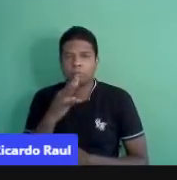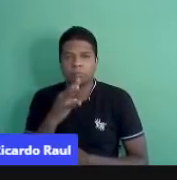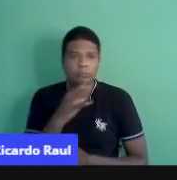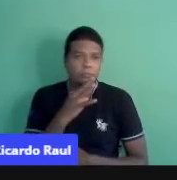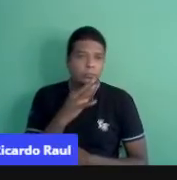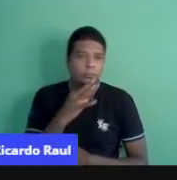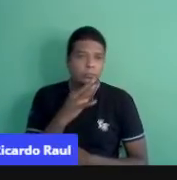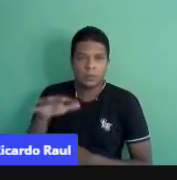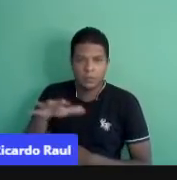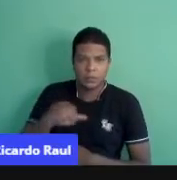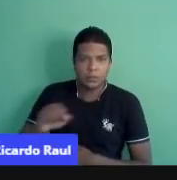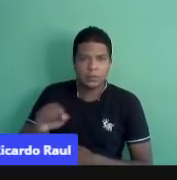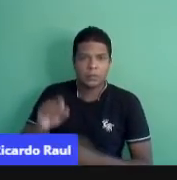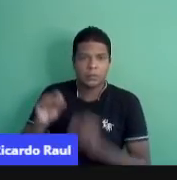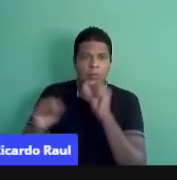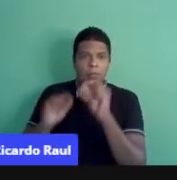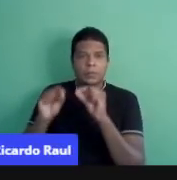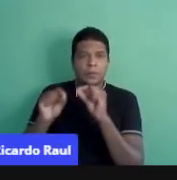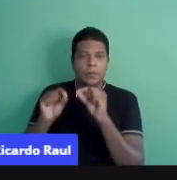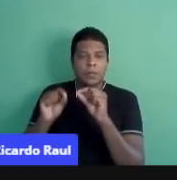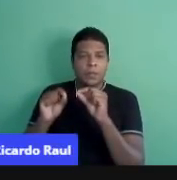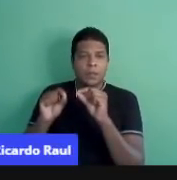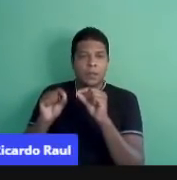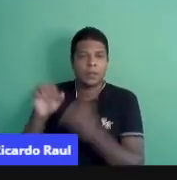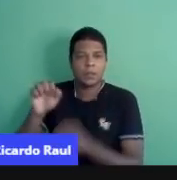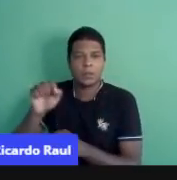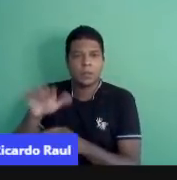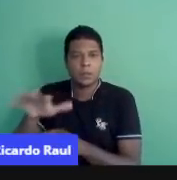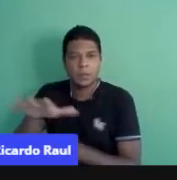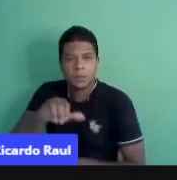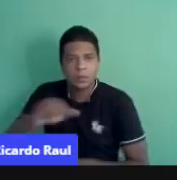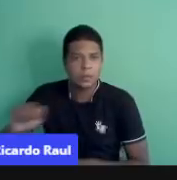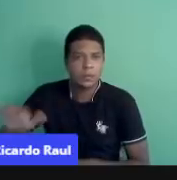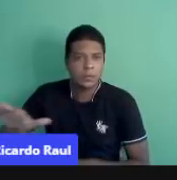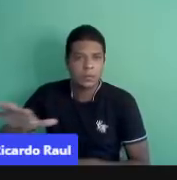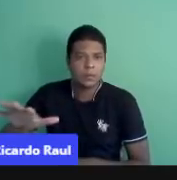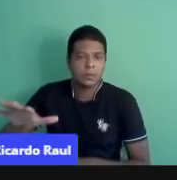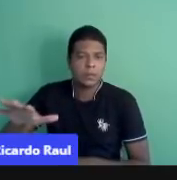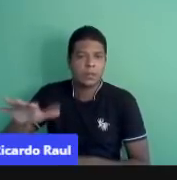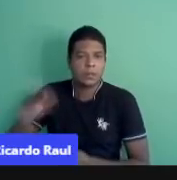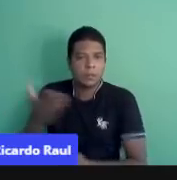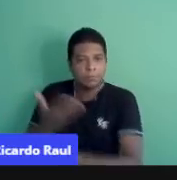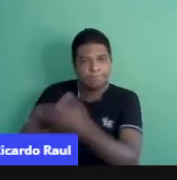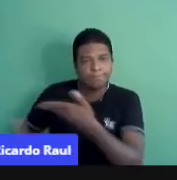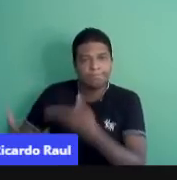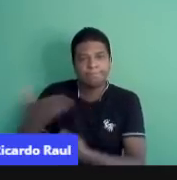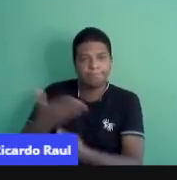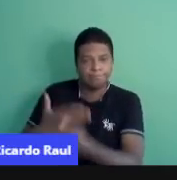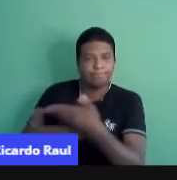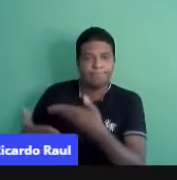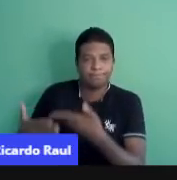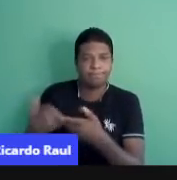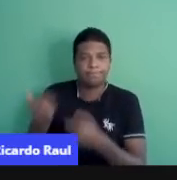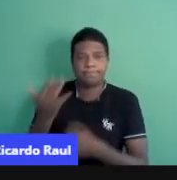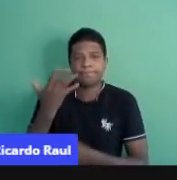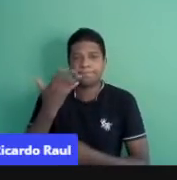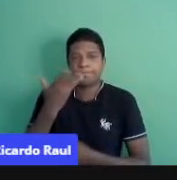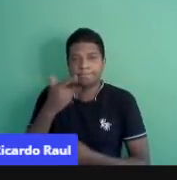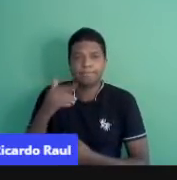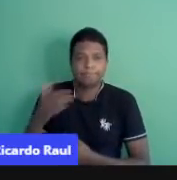uma construção de relações sociais que essa criança vai apresentar. É aqui que ela vai